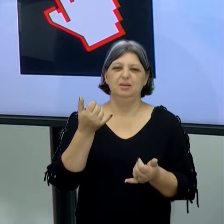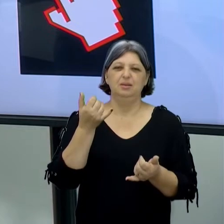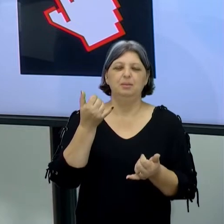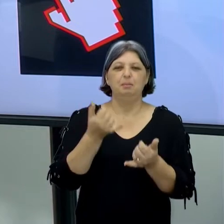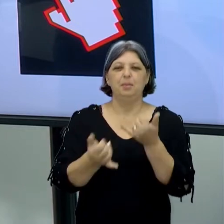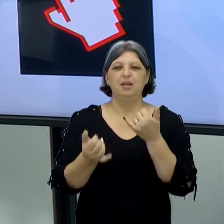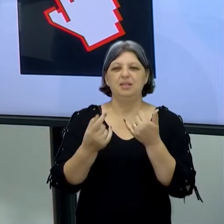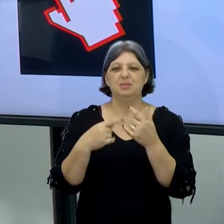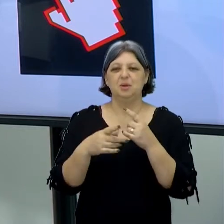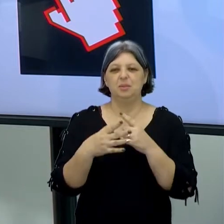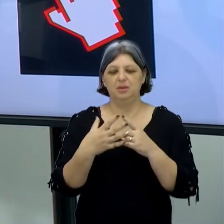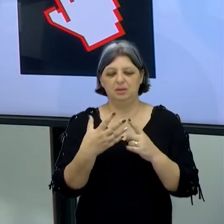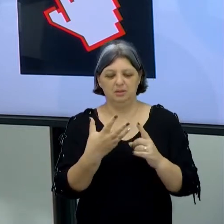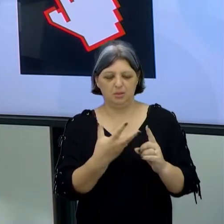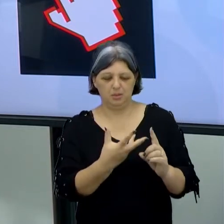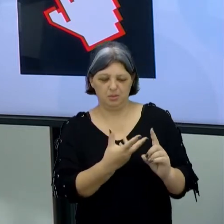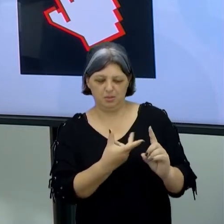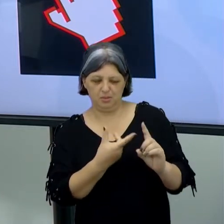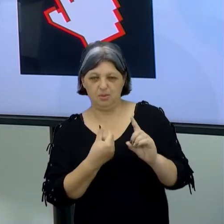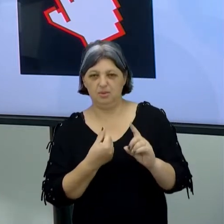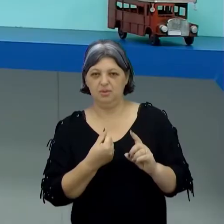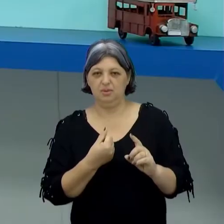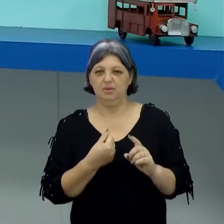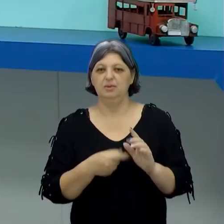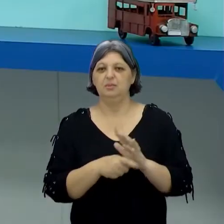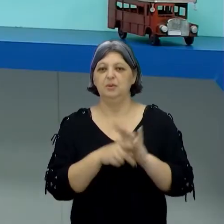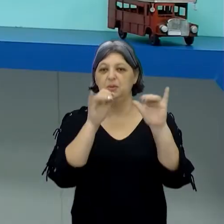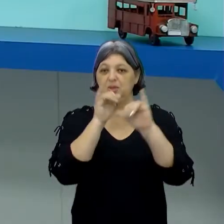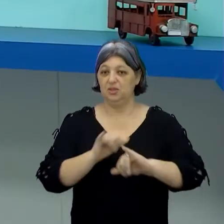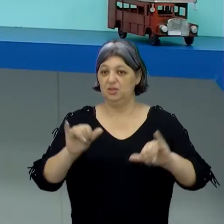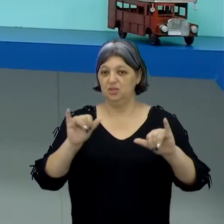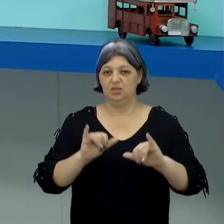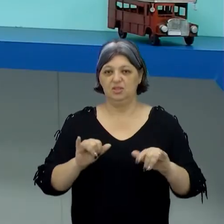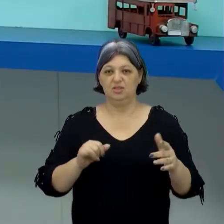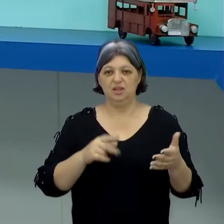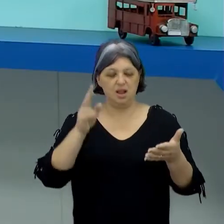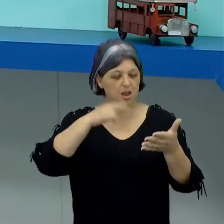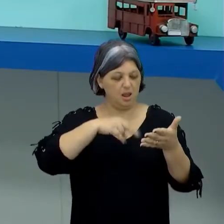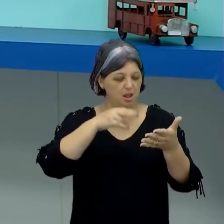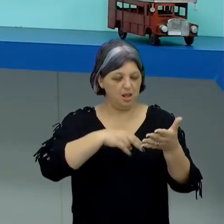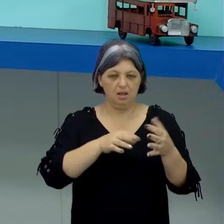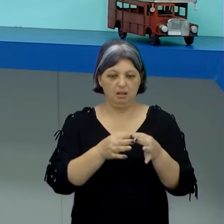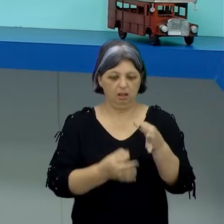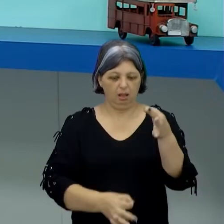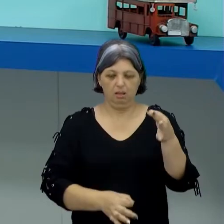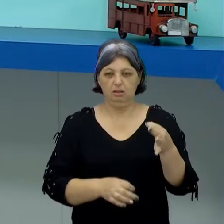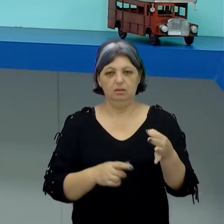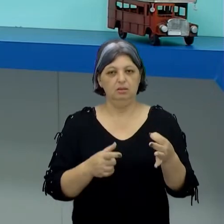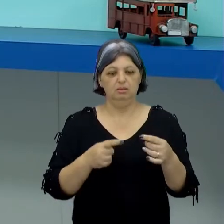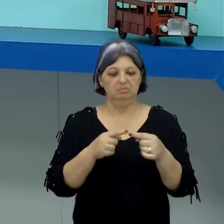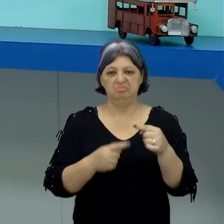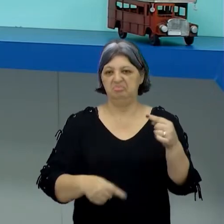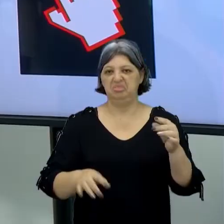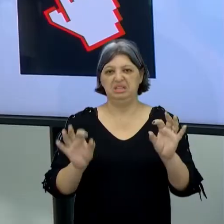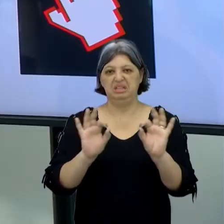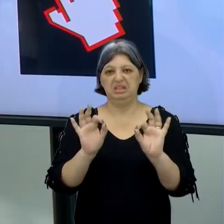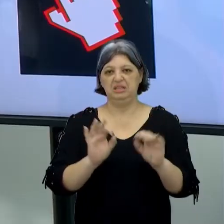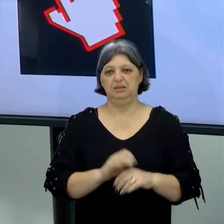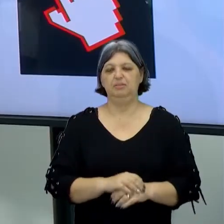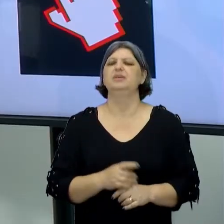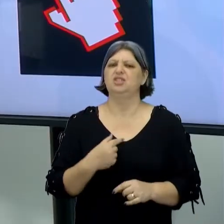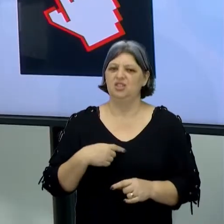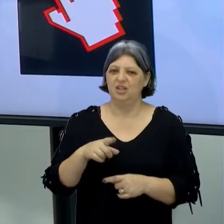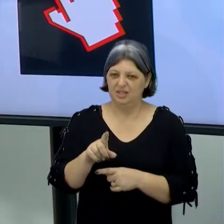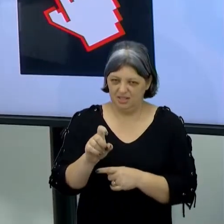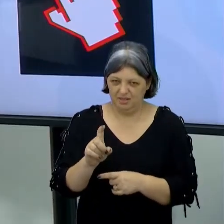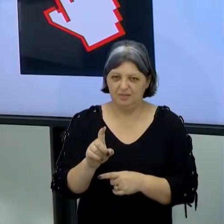chamariz para você clicar. Tem alguns sites... Umas notícias que quando você vai ler, não tem nada a ver com nada. Sei né? lá, já cliquei em várias.